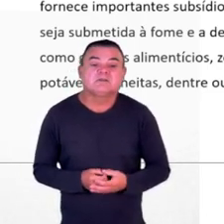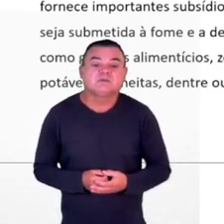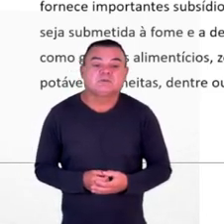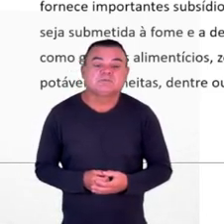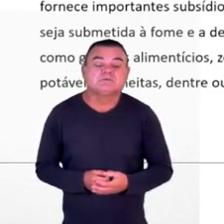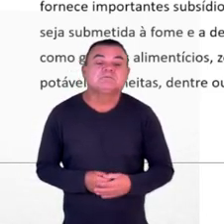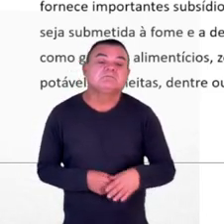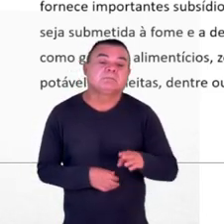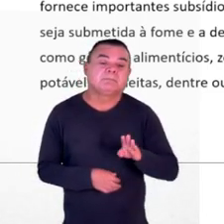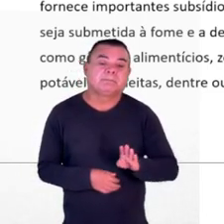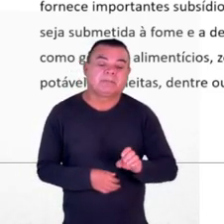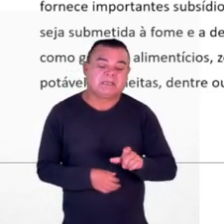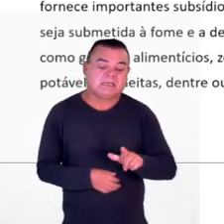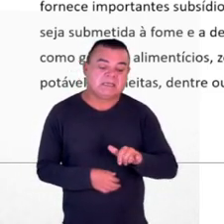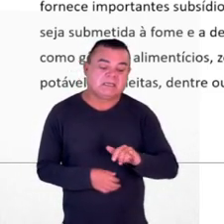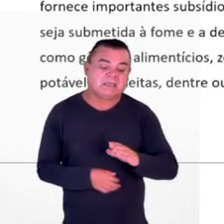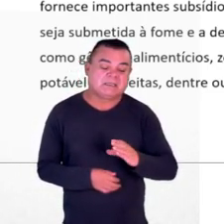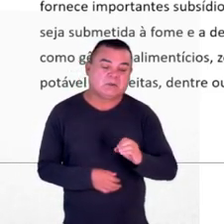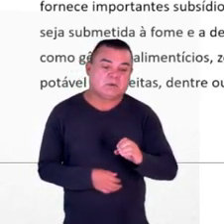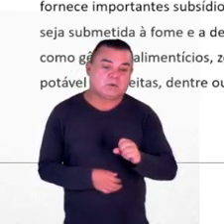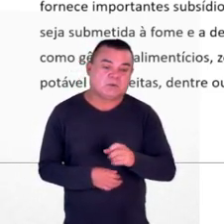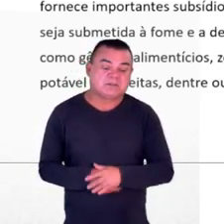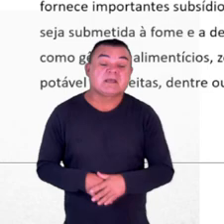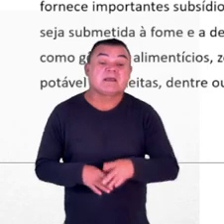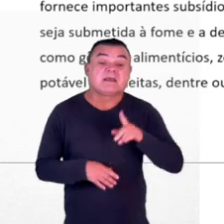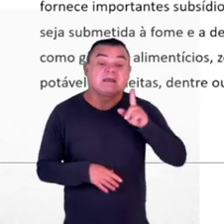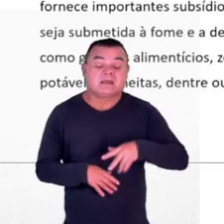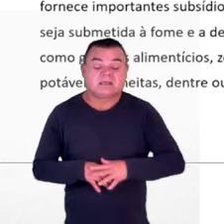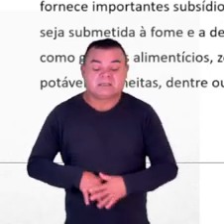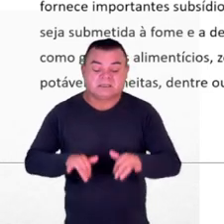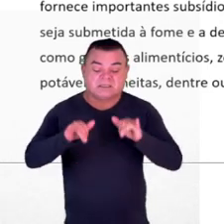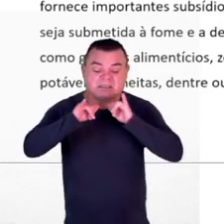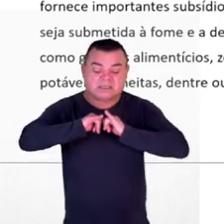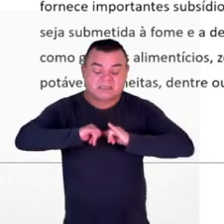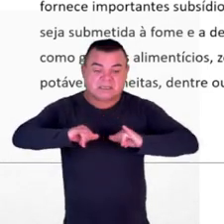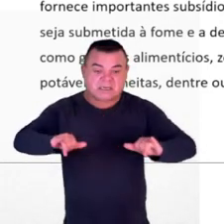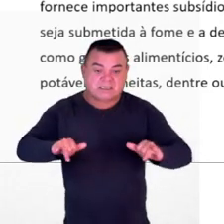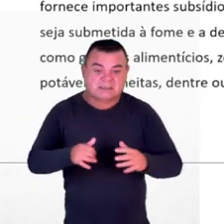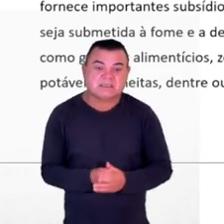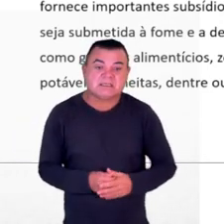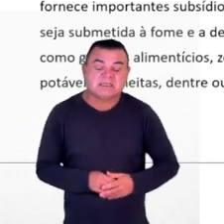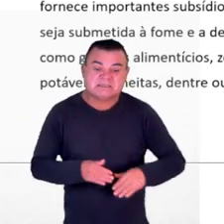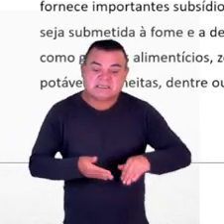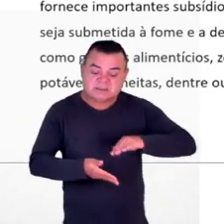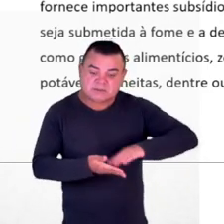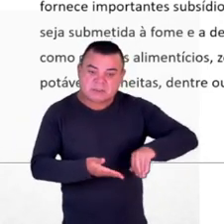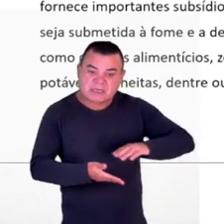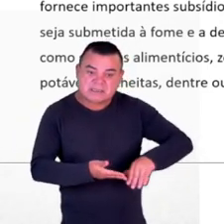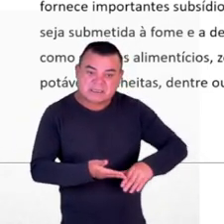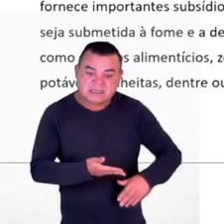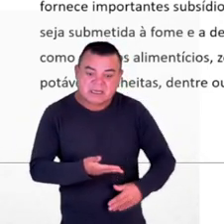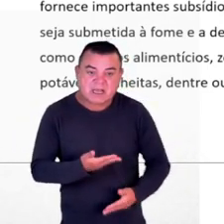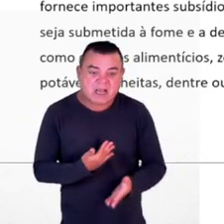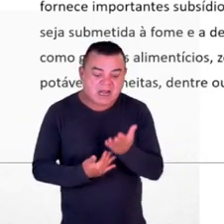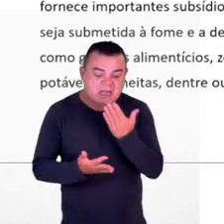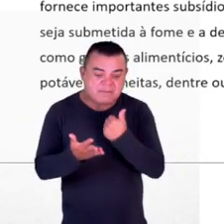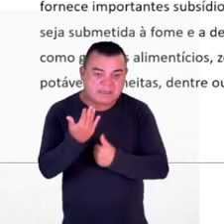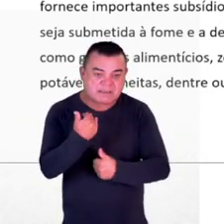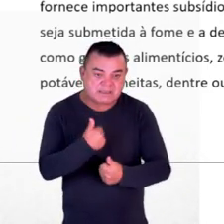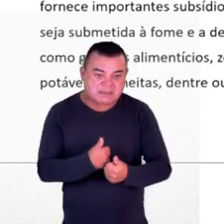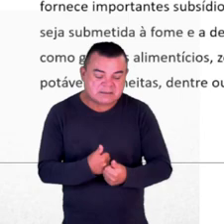oficialmente ser declarada e ser cortada a alimentação água e